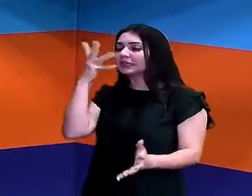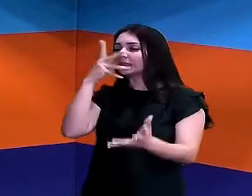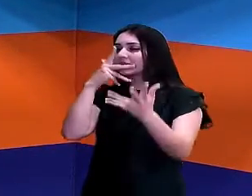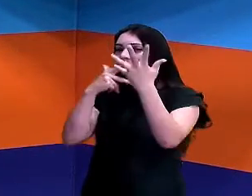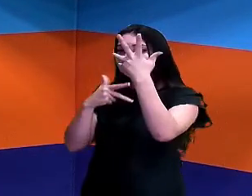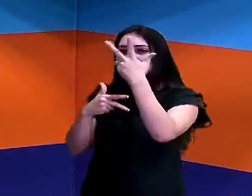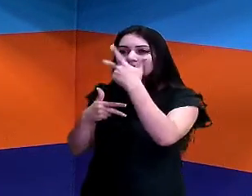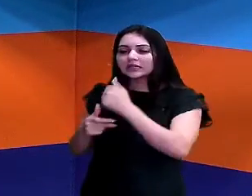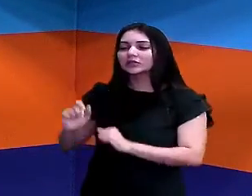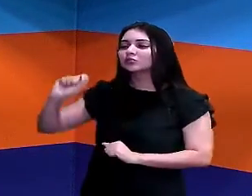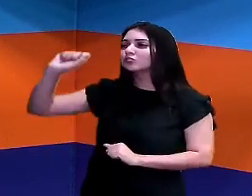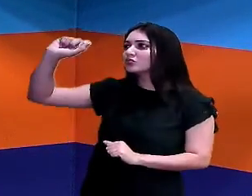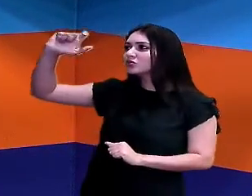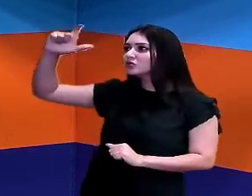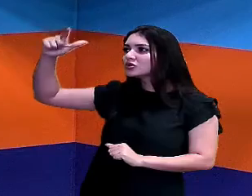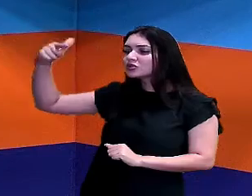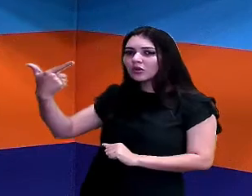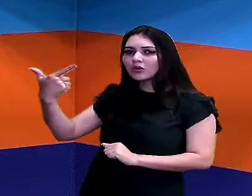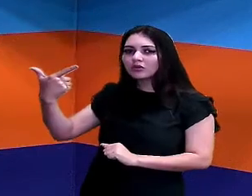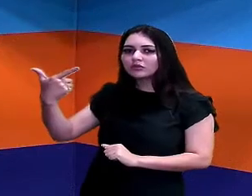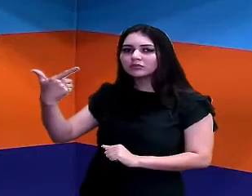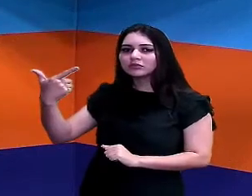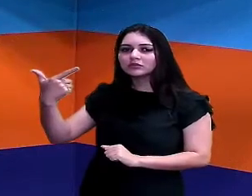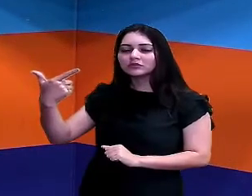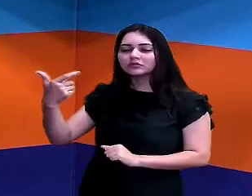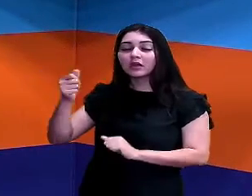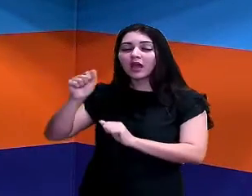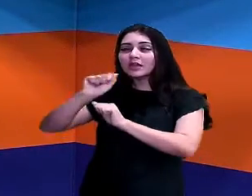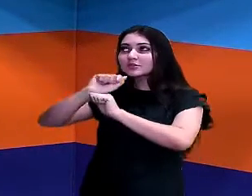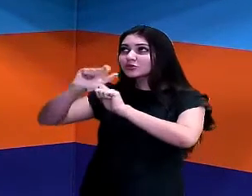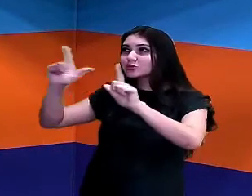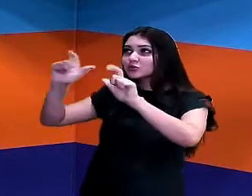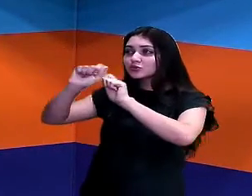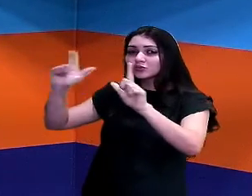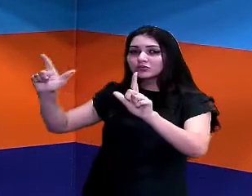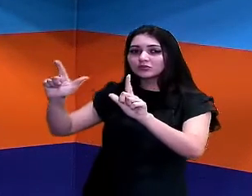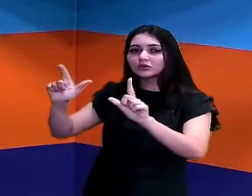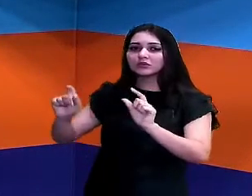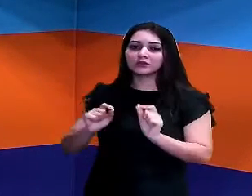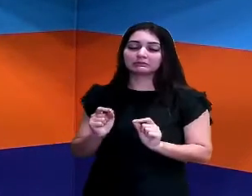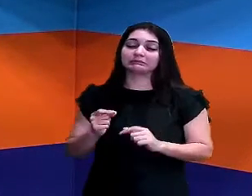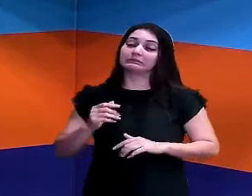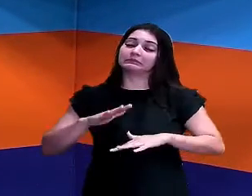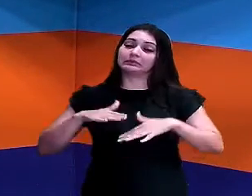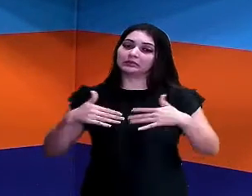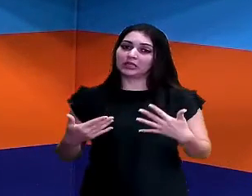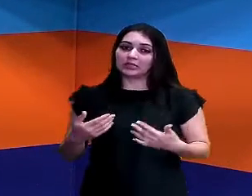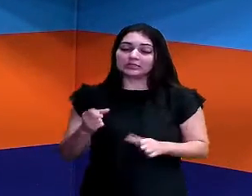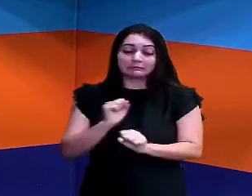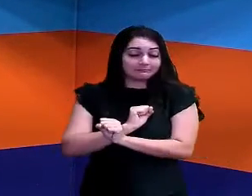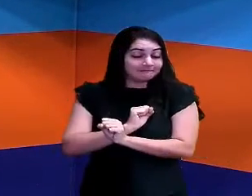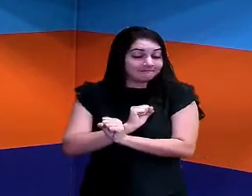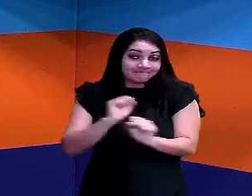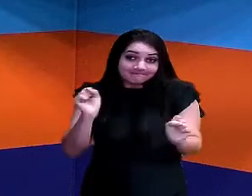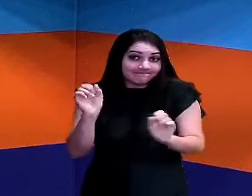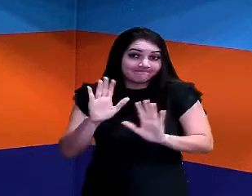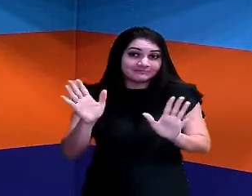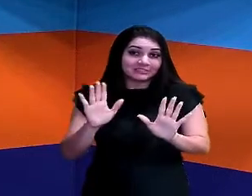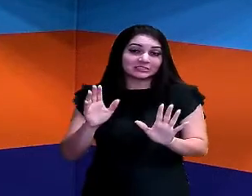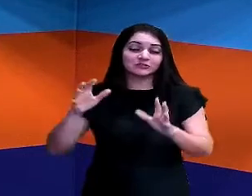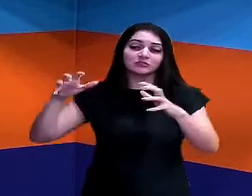lindo, com sol, bem azulzinho, é praticamente impossível, né, de que naquele